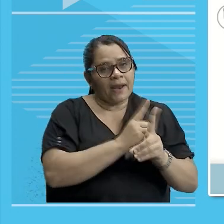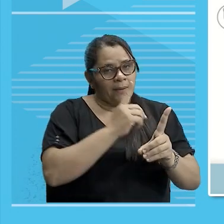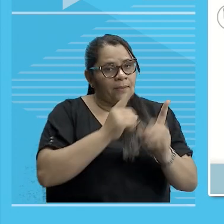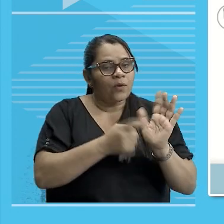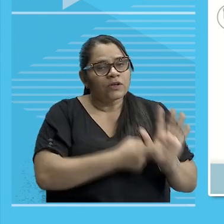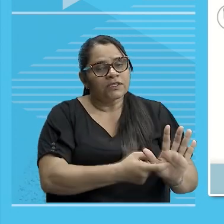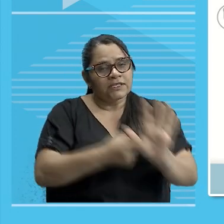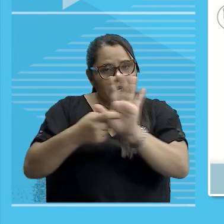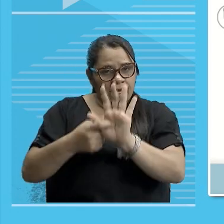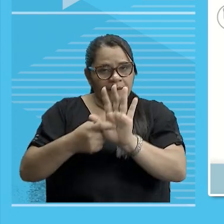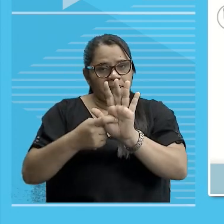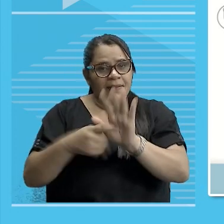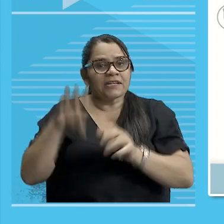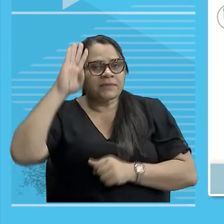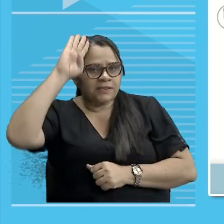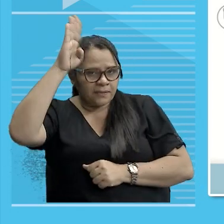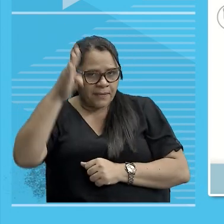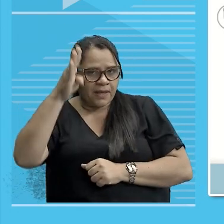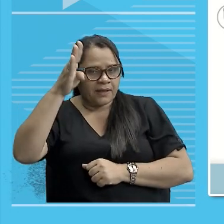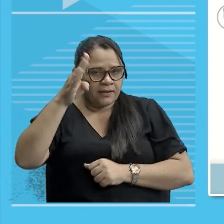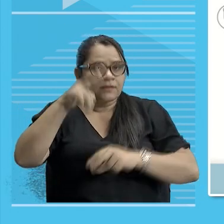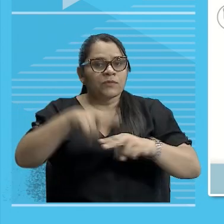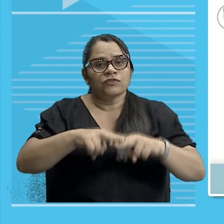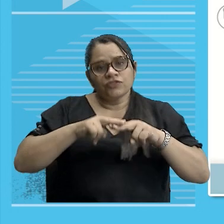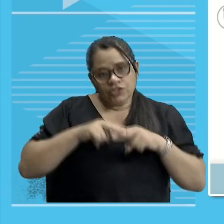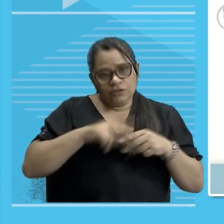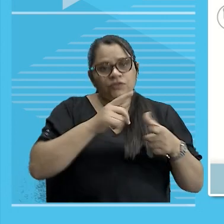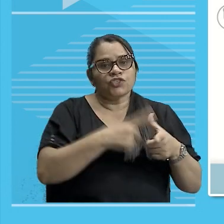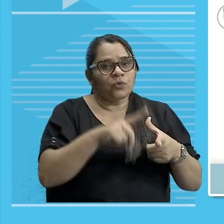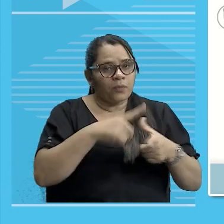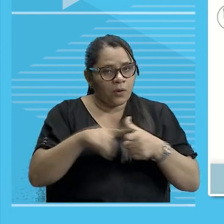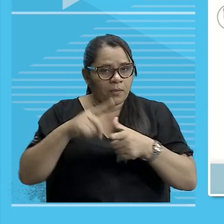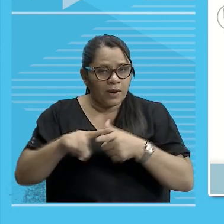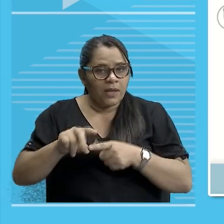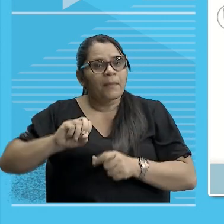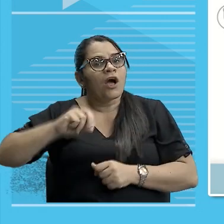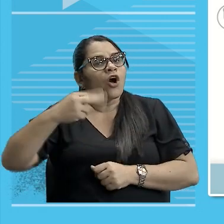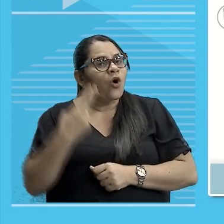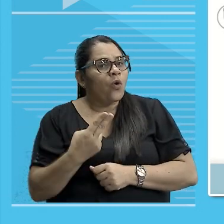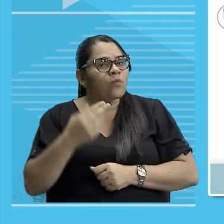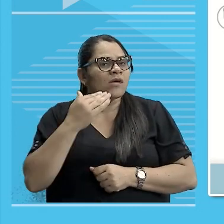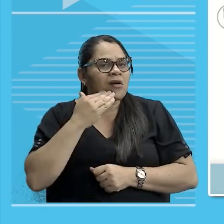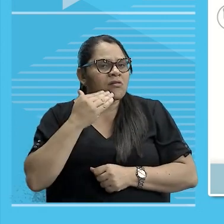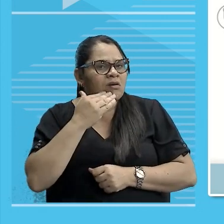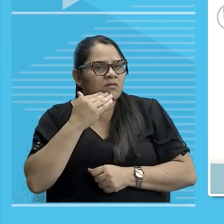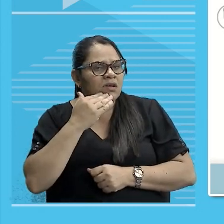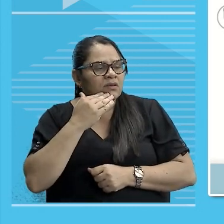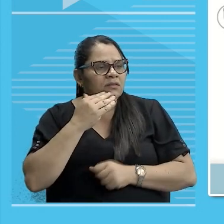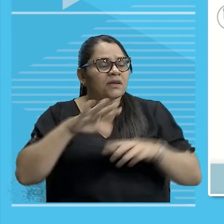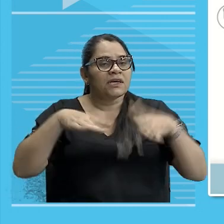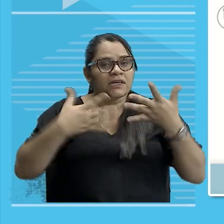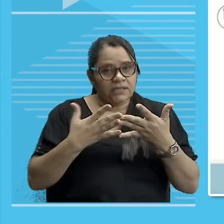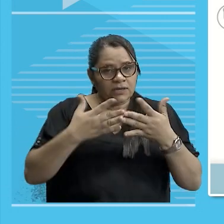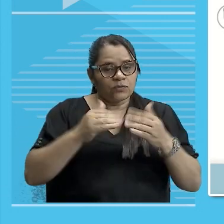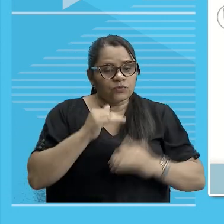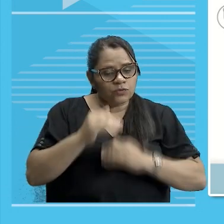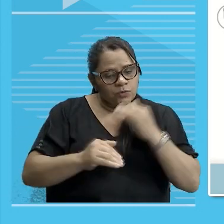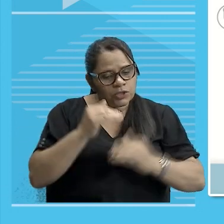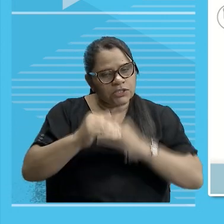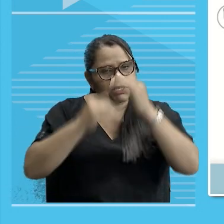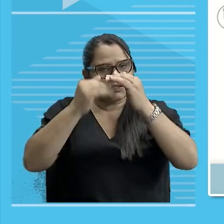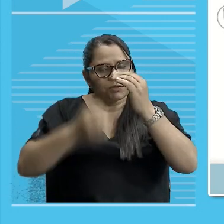causas de um problema ou defeito nos processos produtivos